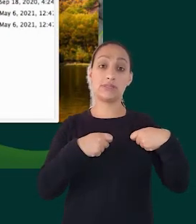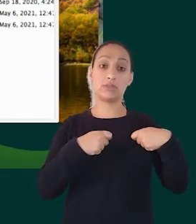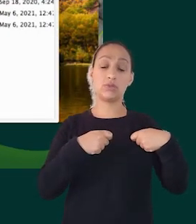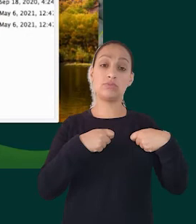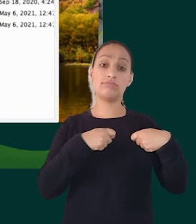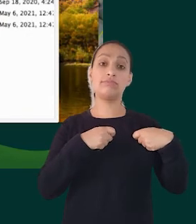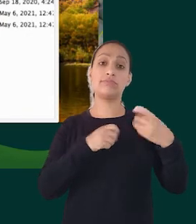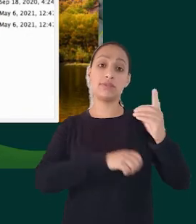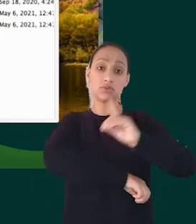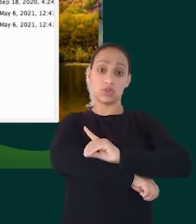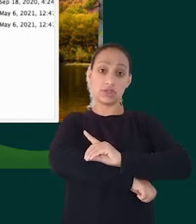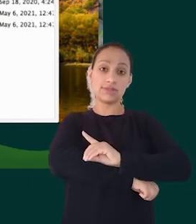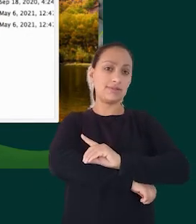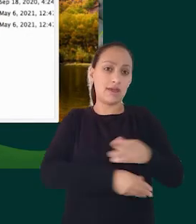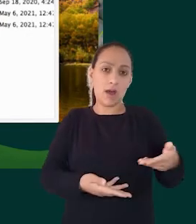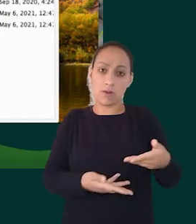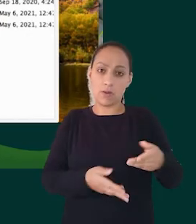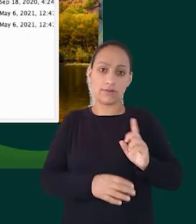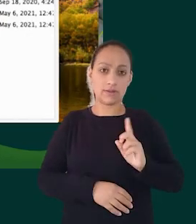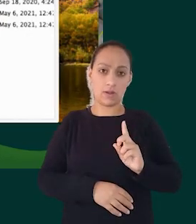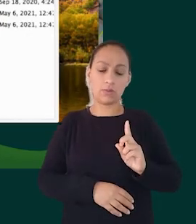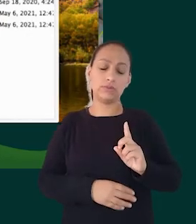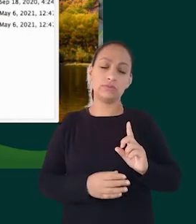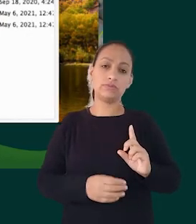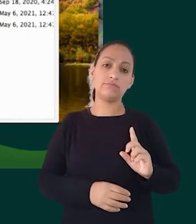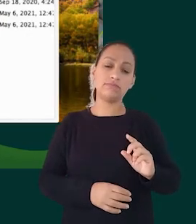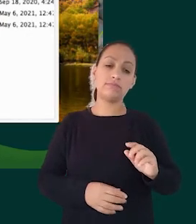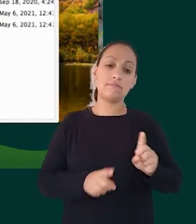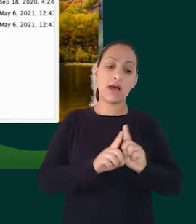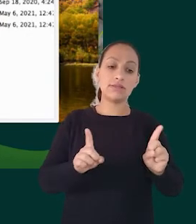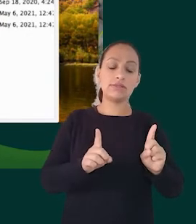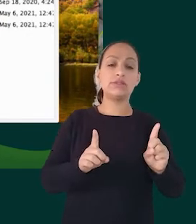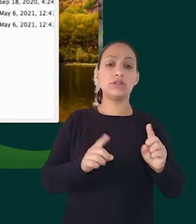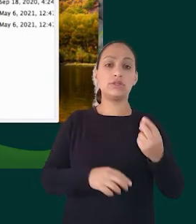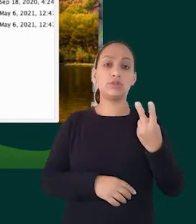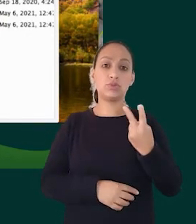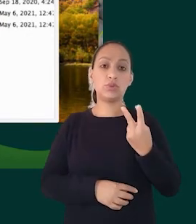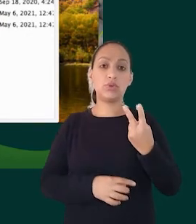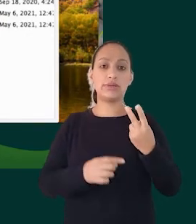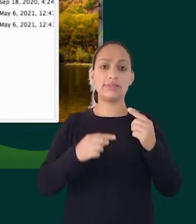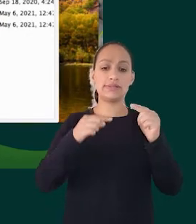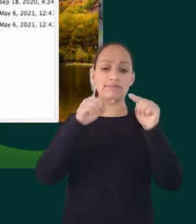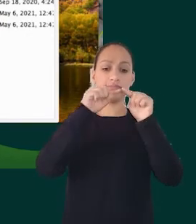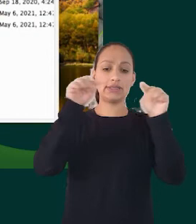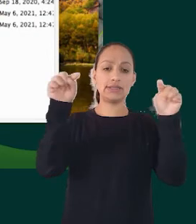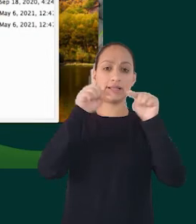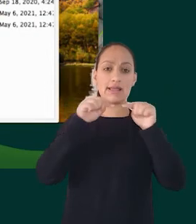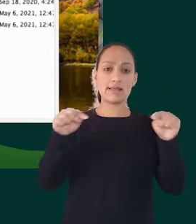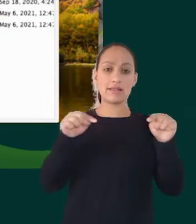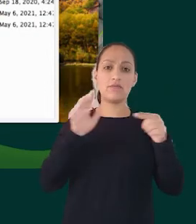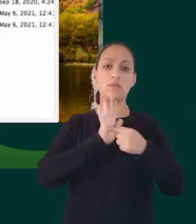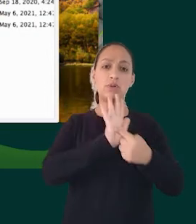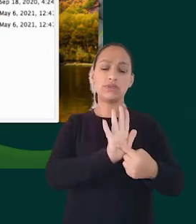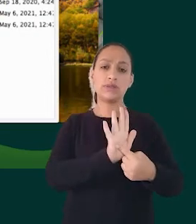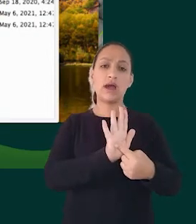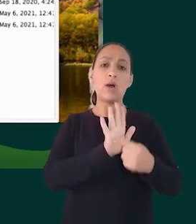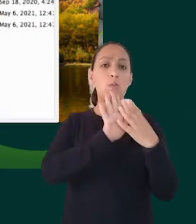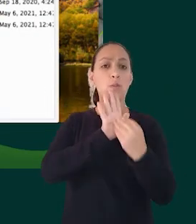que não vem ao caso agora. E aí, com essas duas linhas, eu vou gerar o meu modelo de regressão